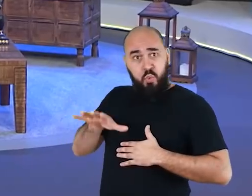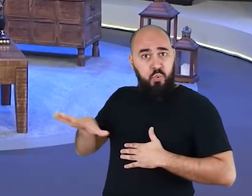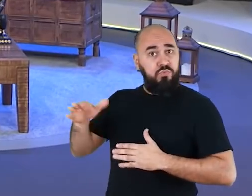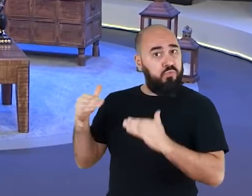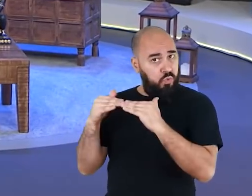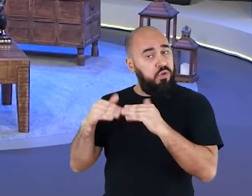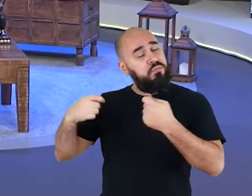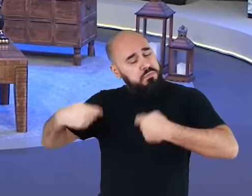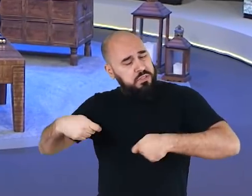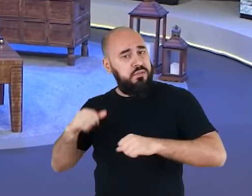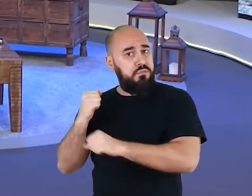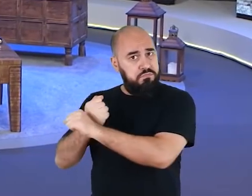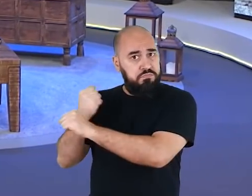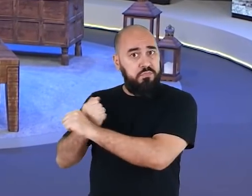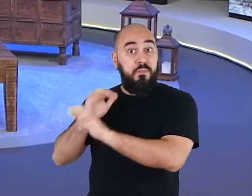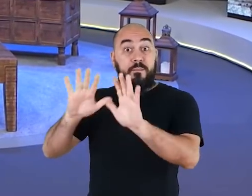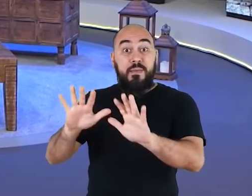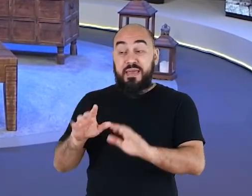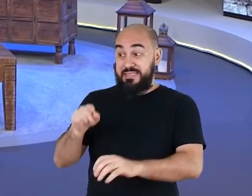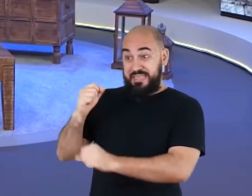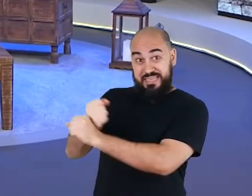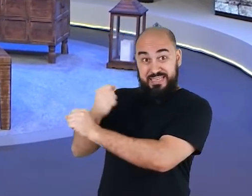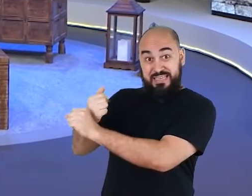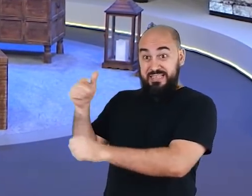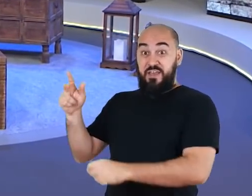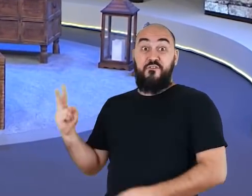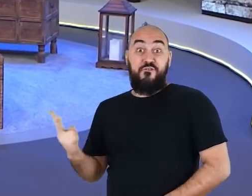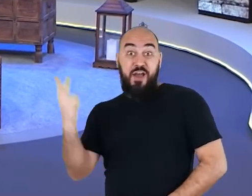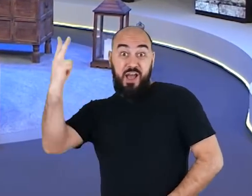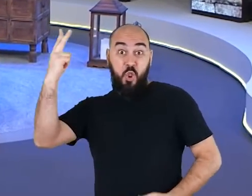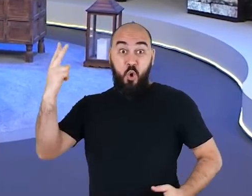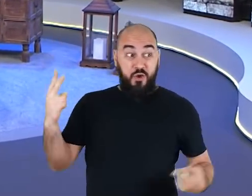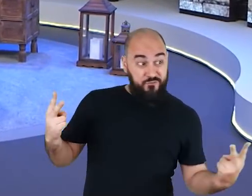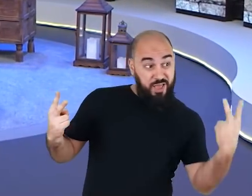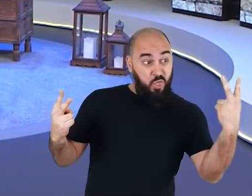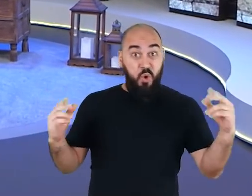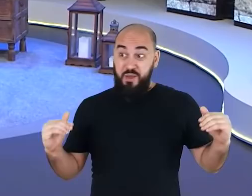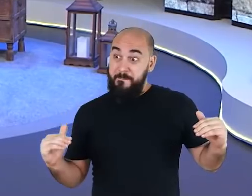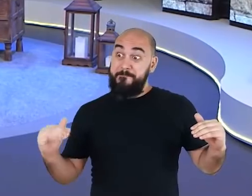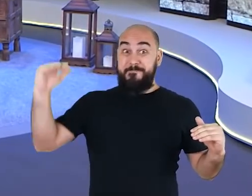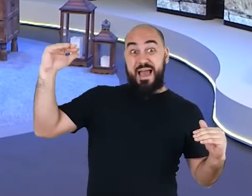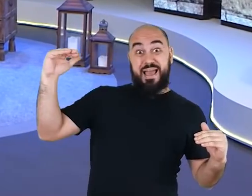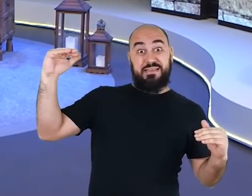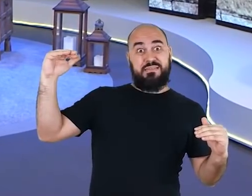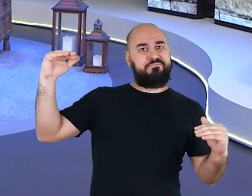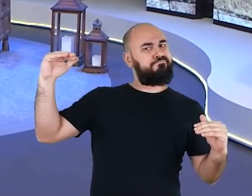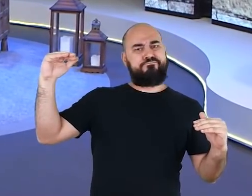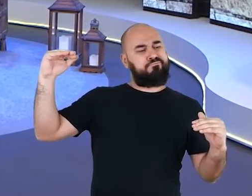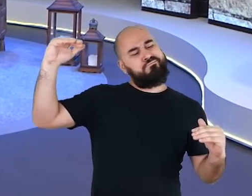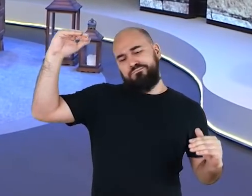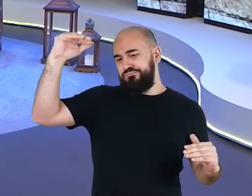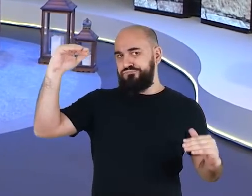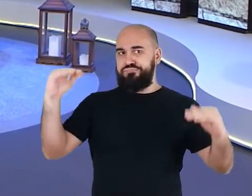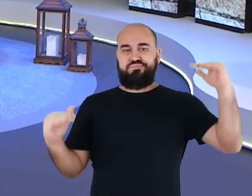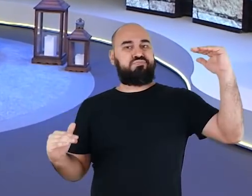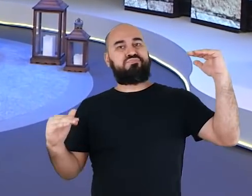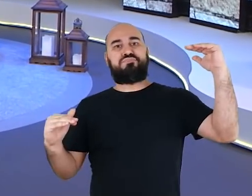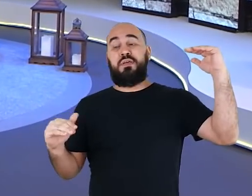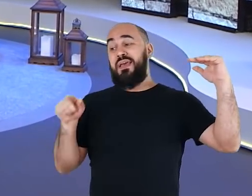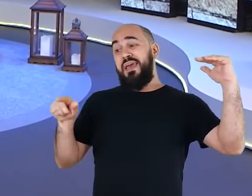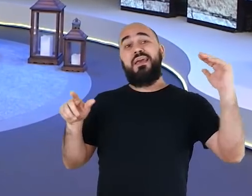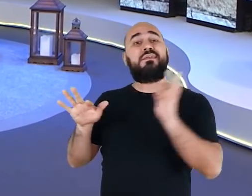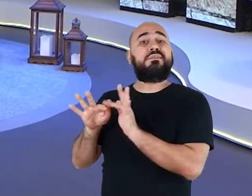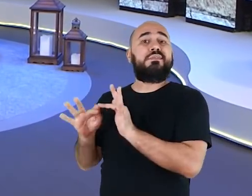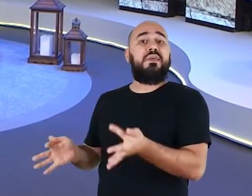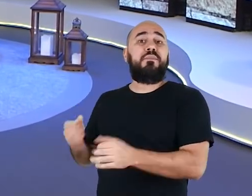que eu quero dizer é que as construções humanas não podem ter como um fim maior aquilo que elas são, apenas um monumento